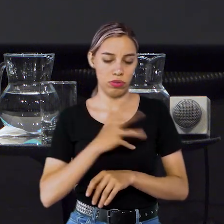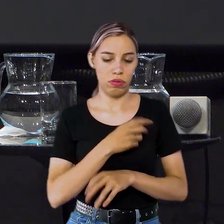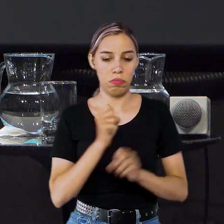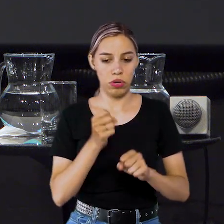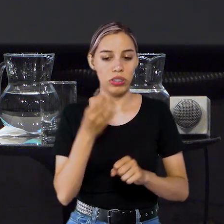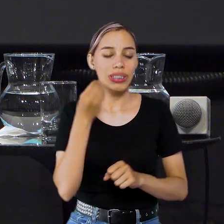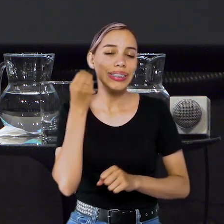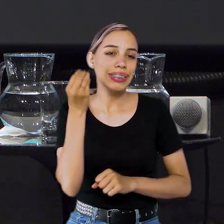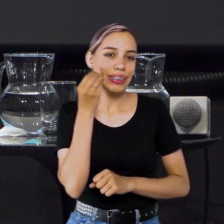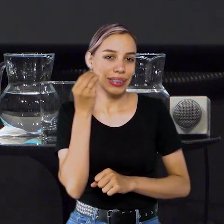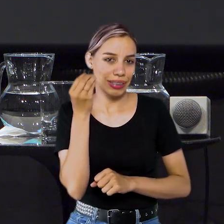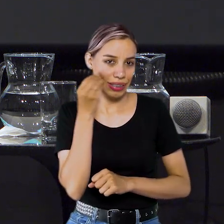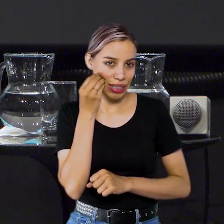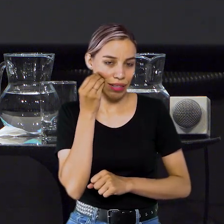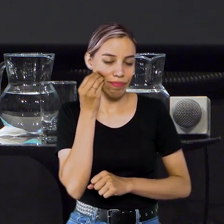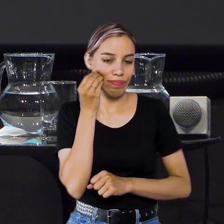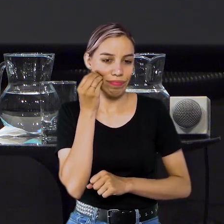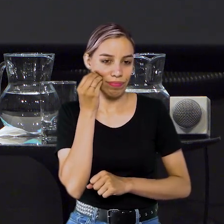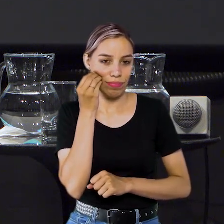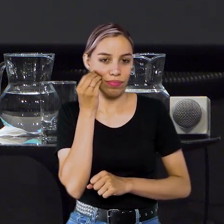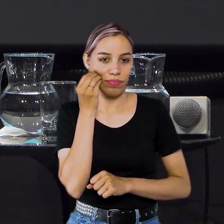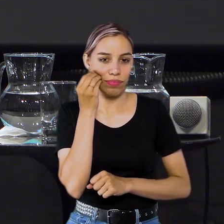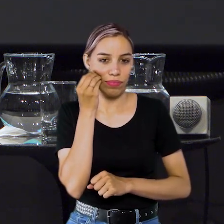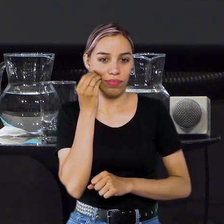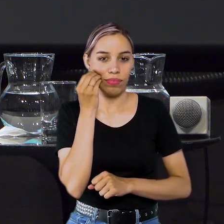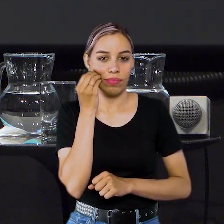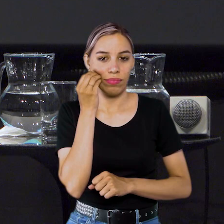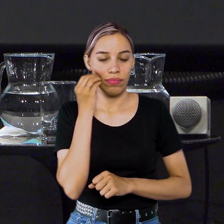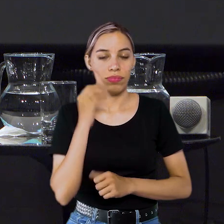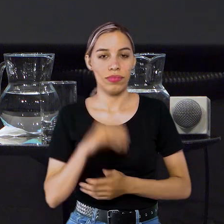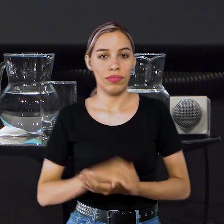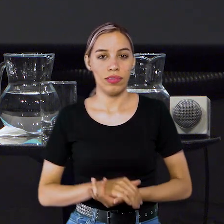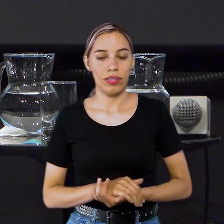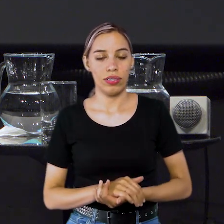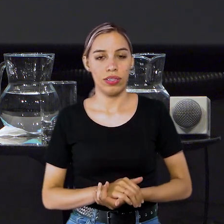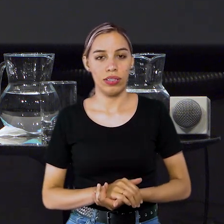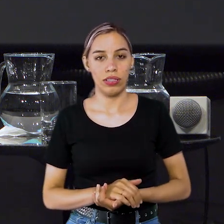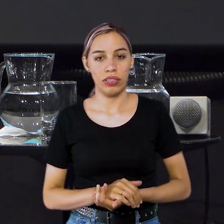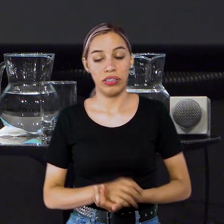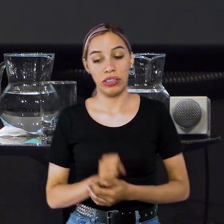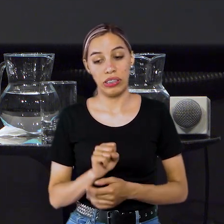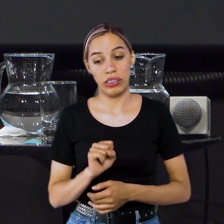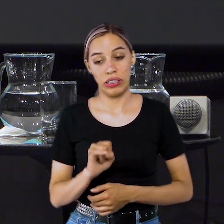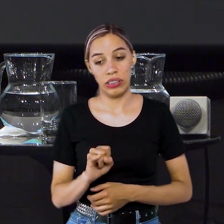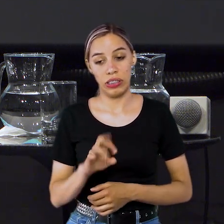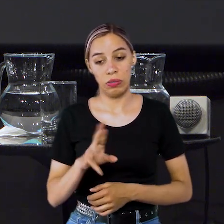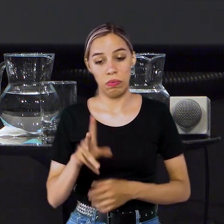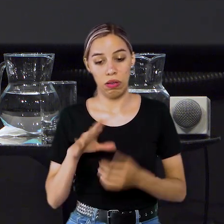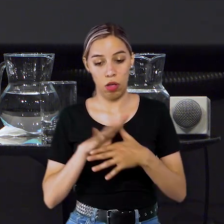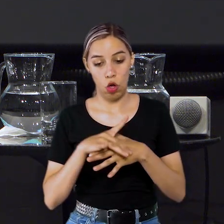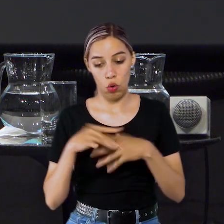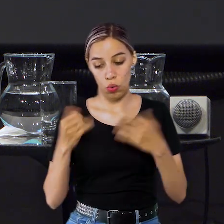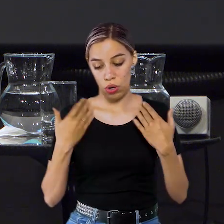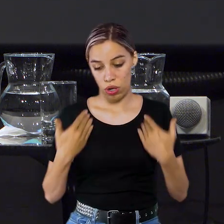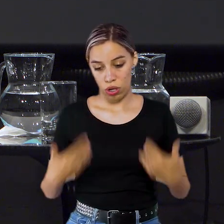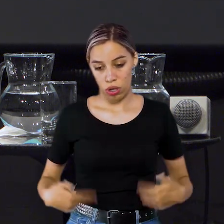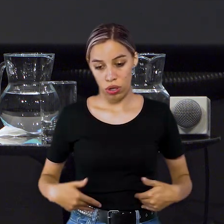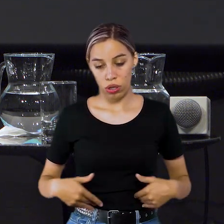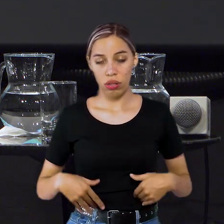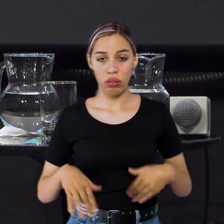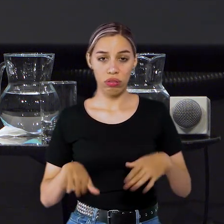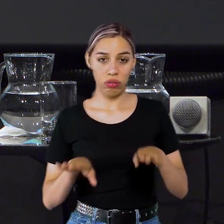essa vivência não física, mas através desses virtual,